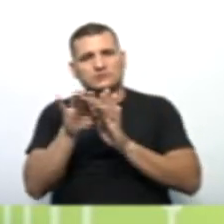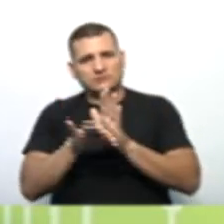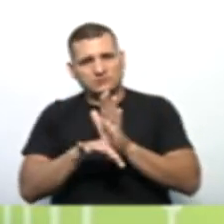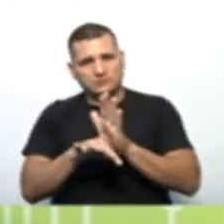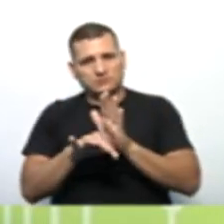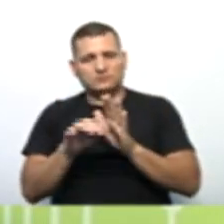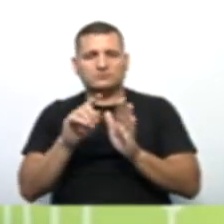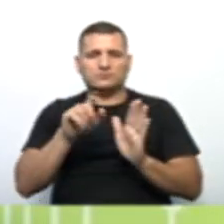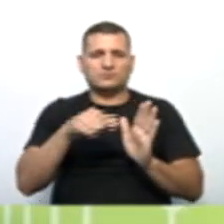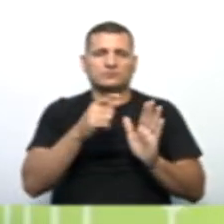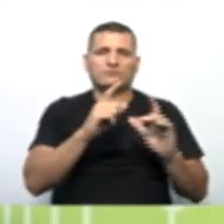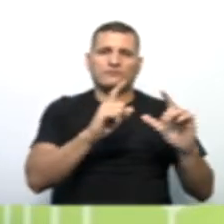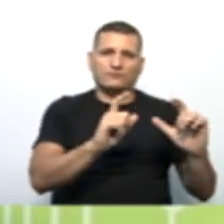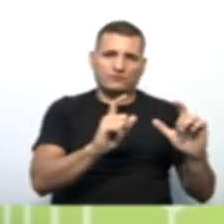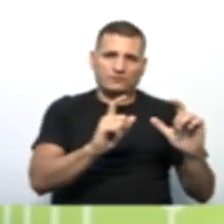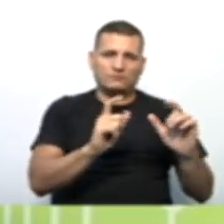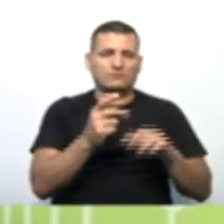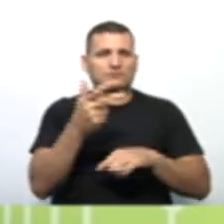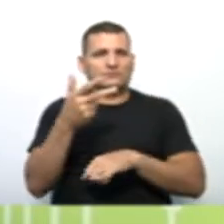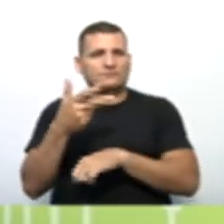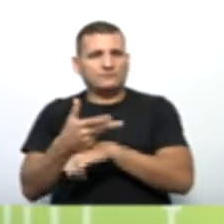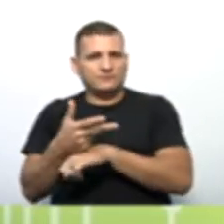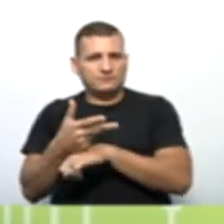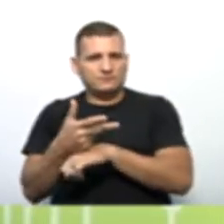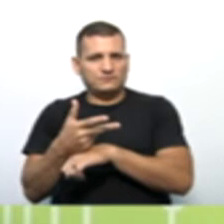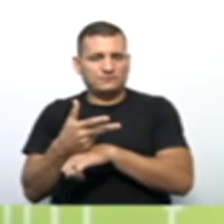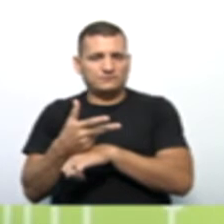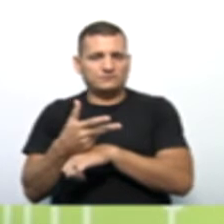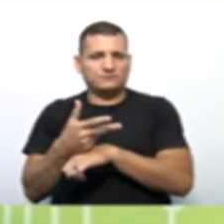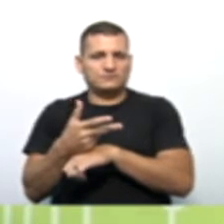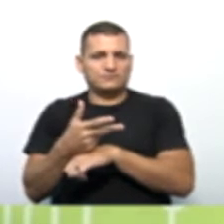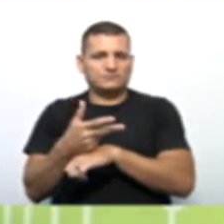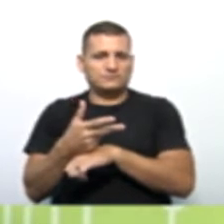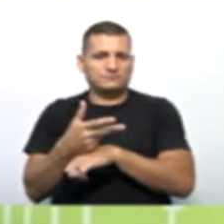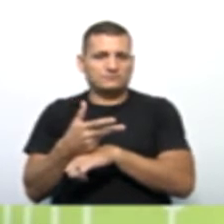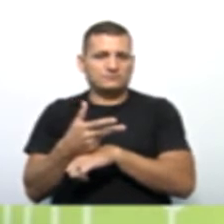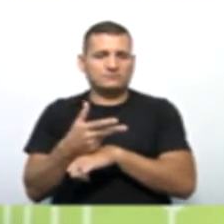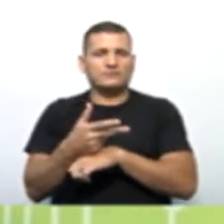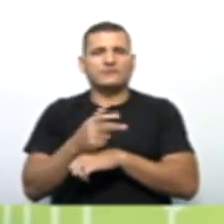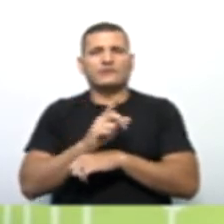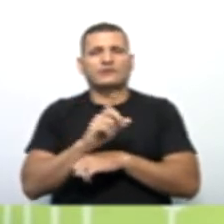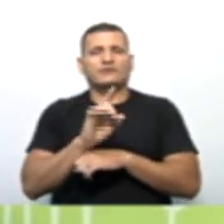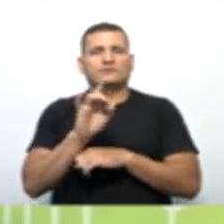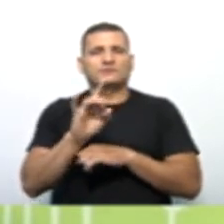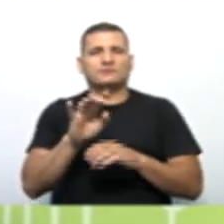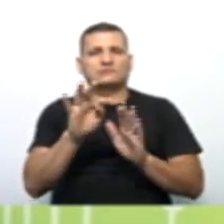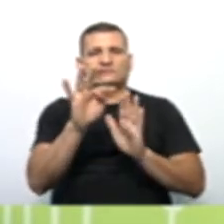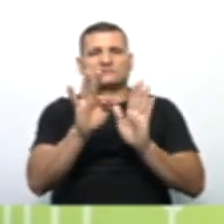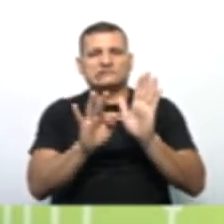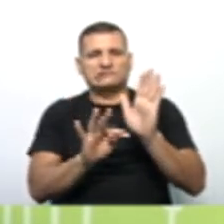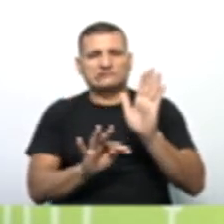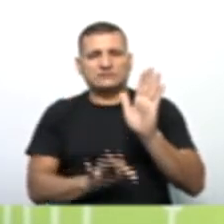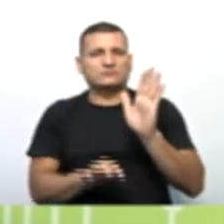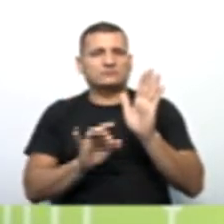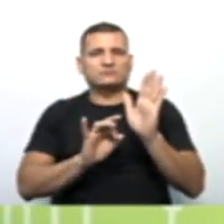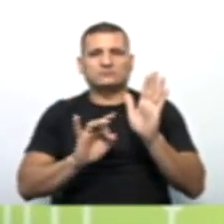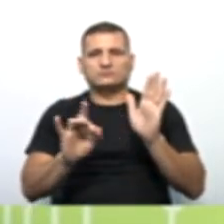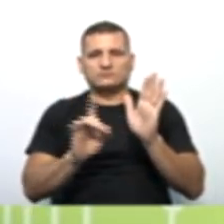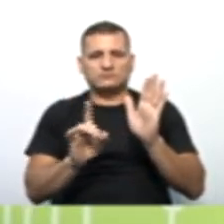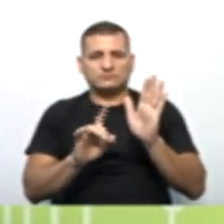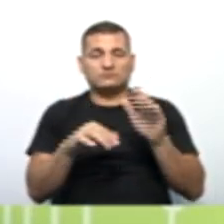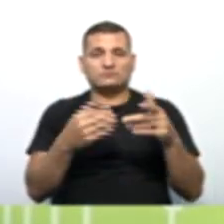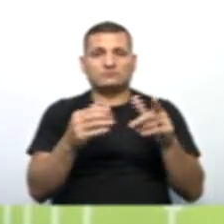fotos se possível coloque um vídeo que é exatamente não fica preso somente em textos não consigo fazer exatamente isso que você falou